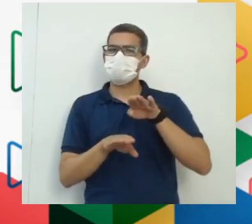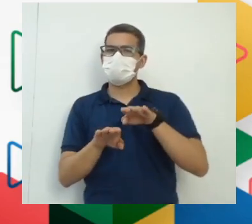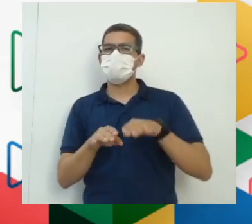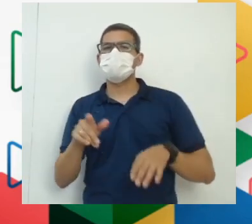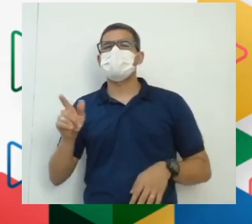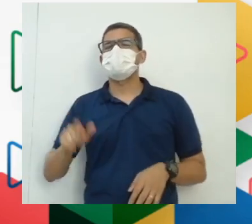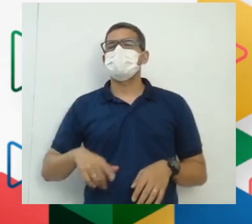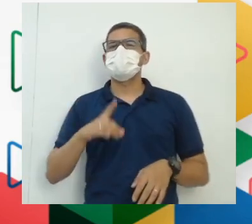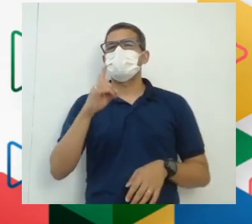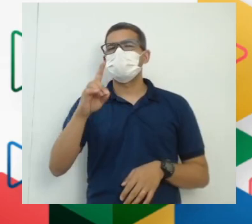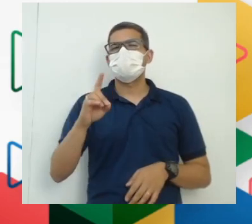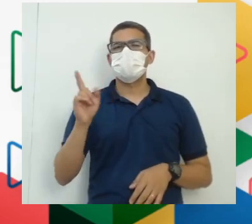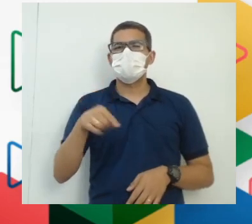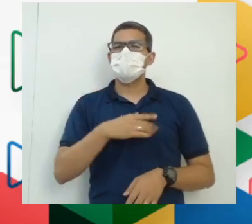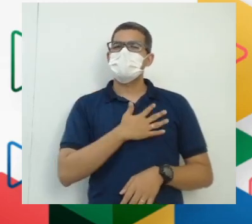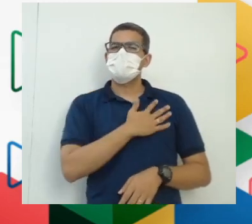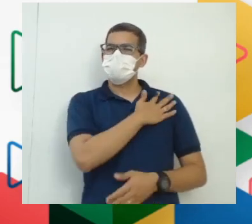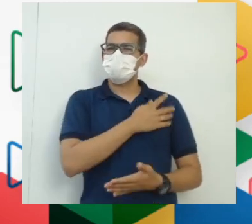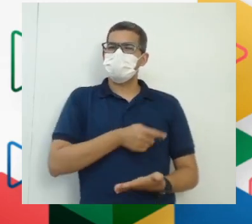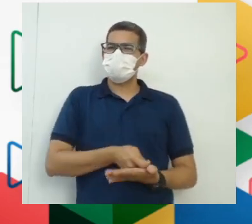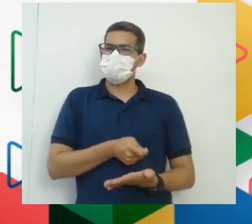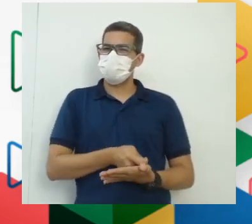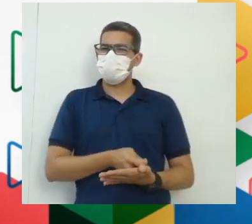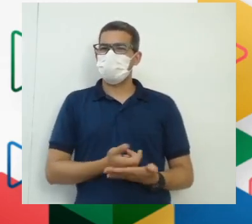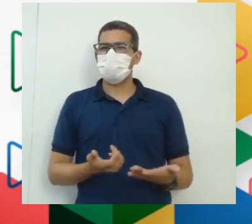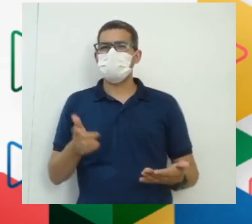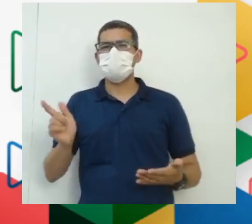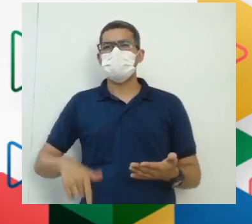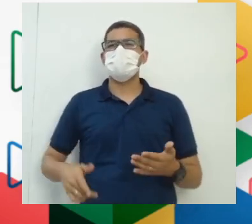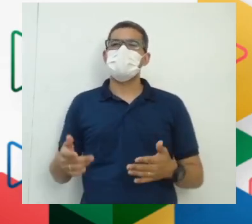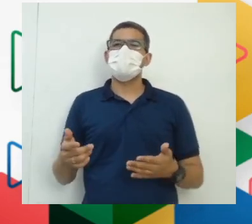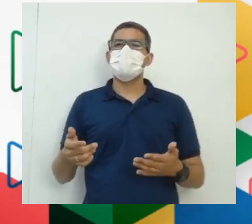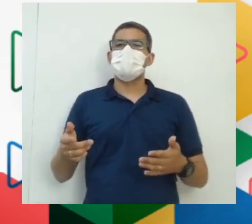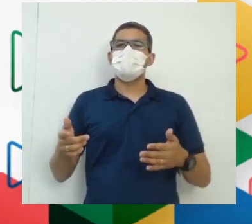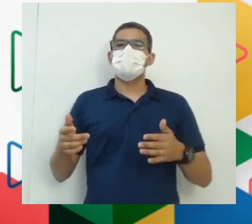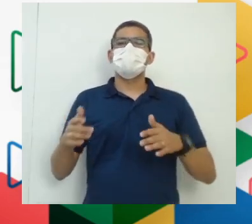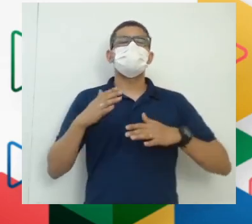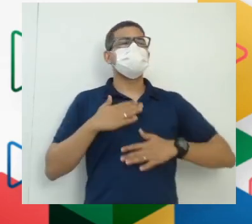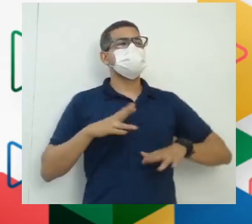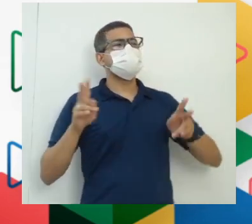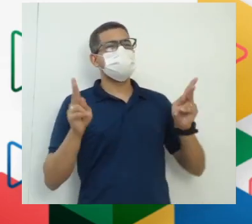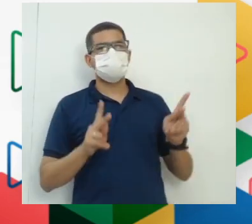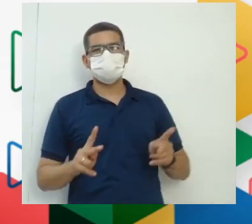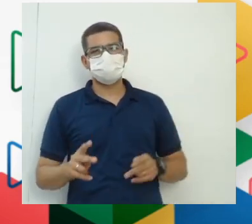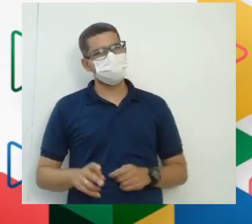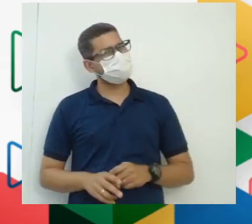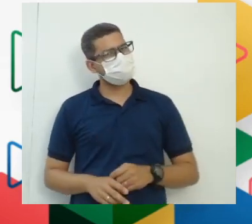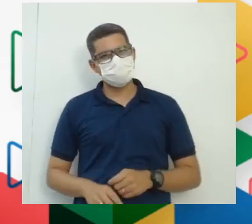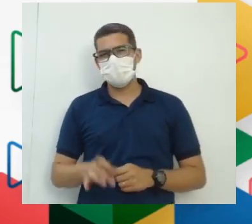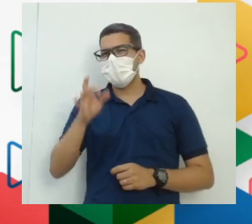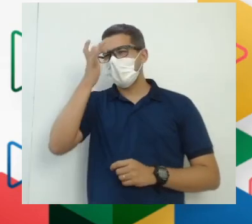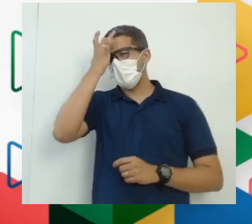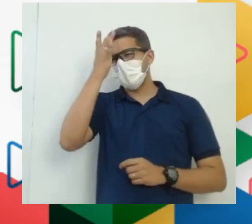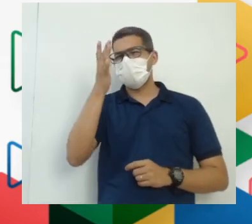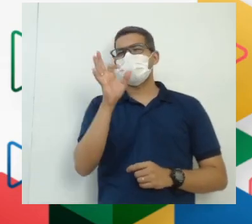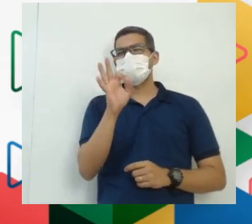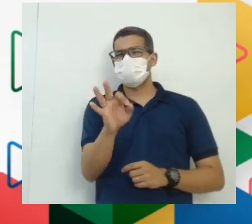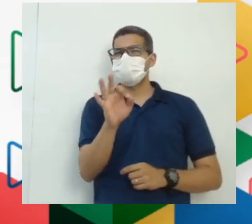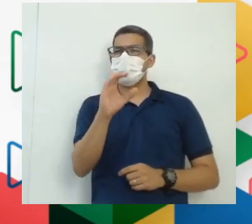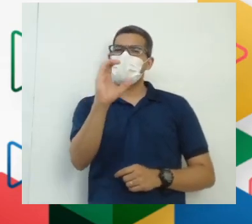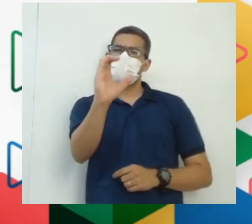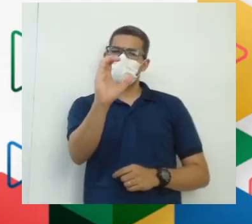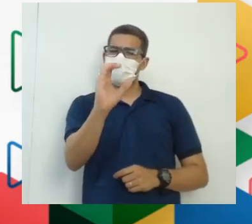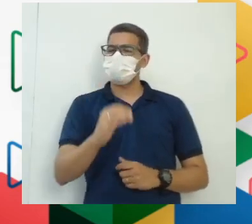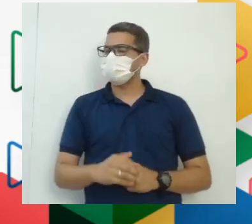D, militarizada, não vai ser, e harmoniosa, bem pouco. Né? Então a gente tem como resposta, facilmente a gente conseguiria responder essa